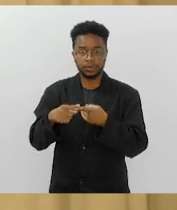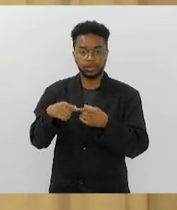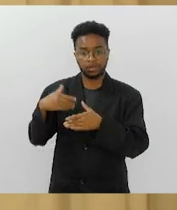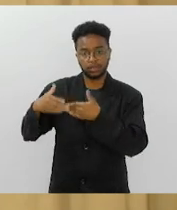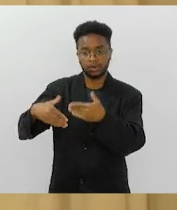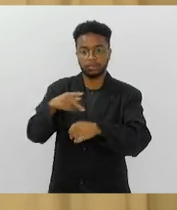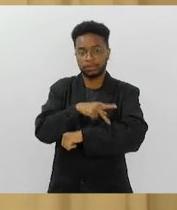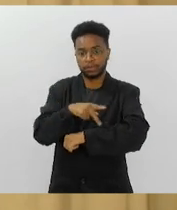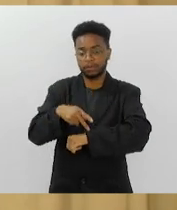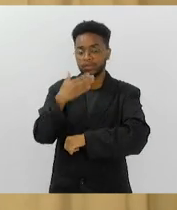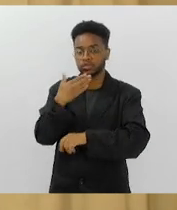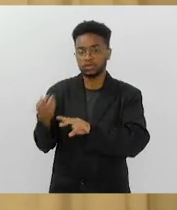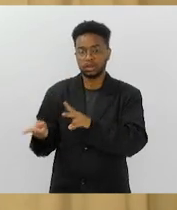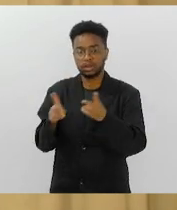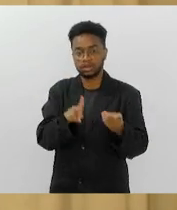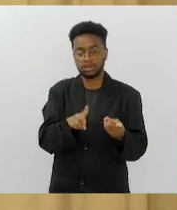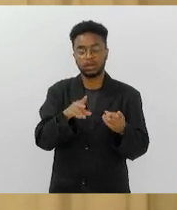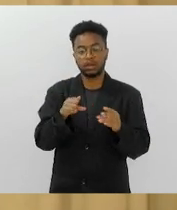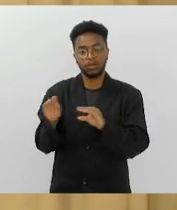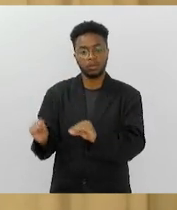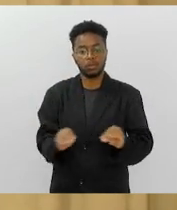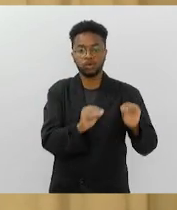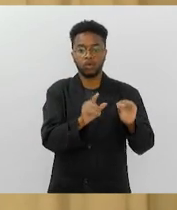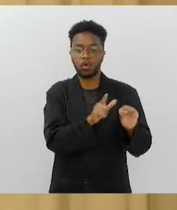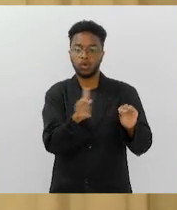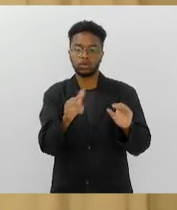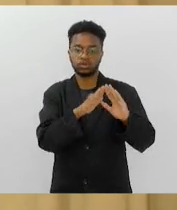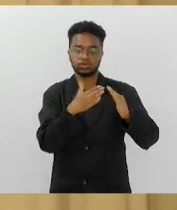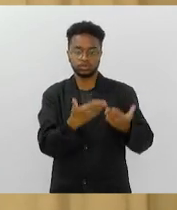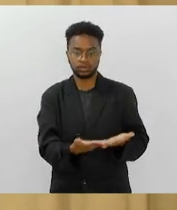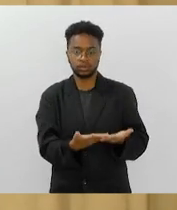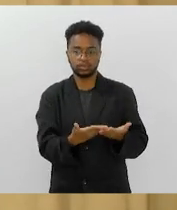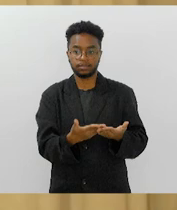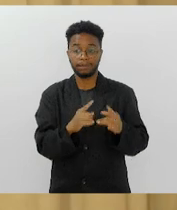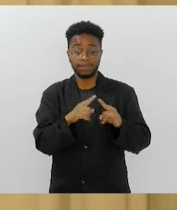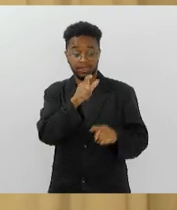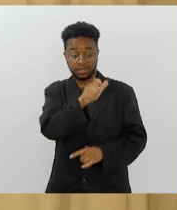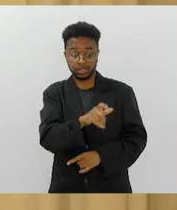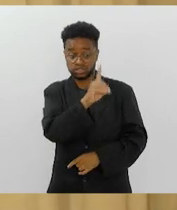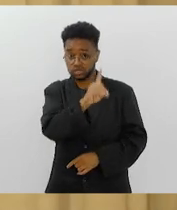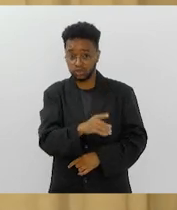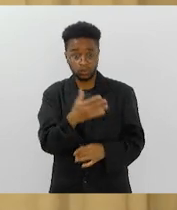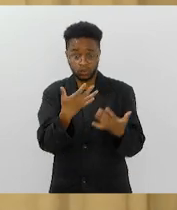a transferência daquela criança para outra unidade escolar. A outra diretora não queria aceitar.